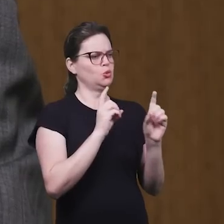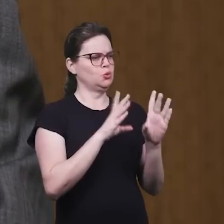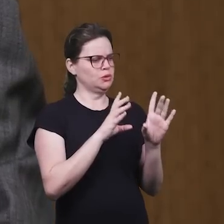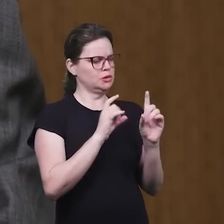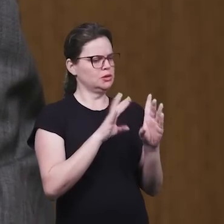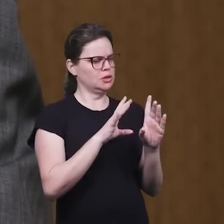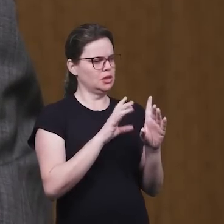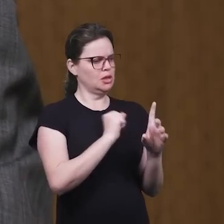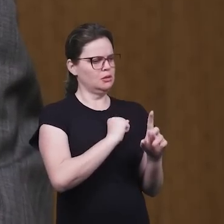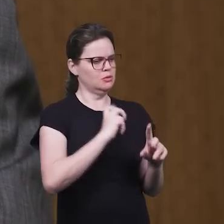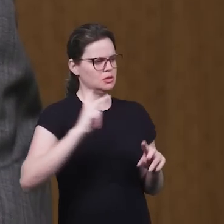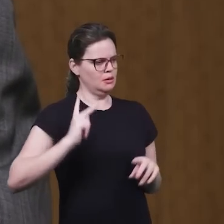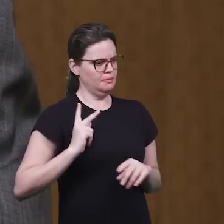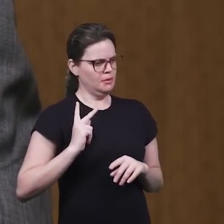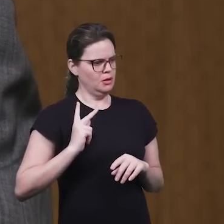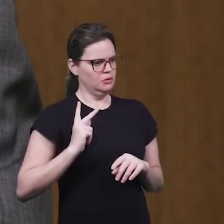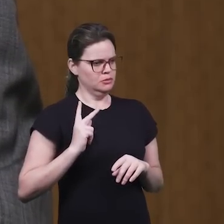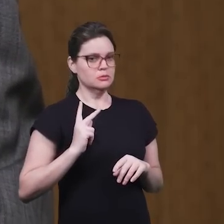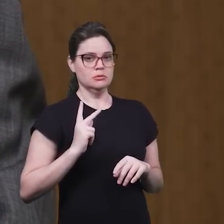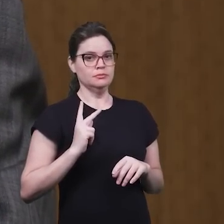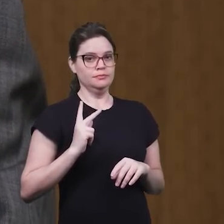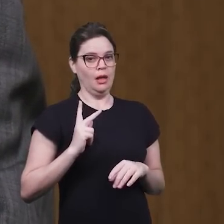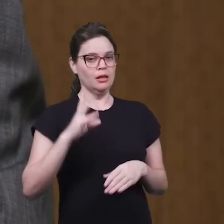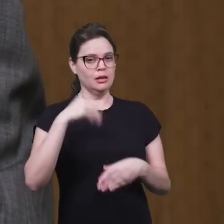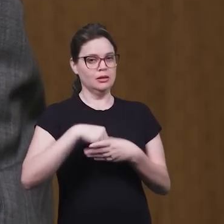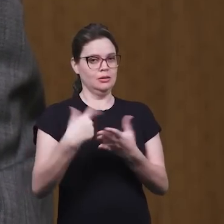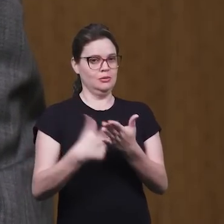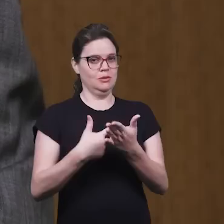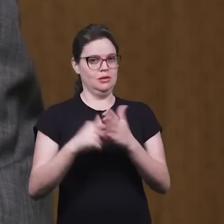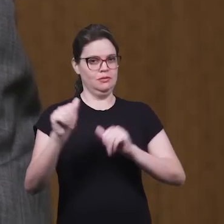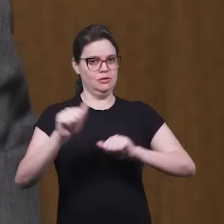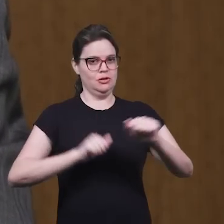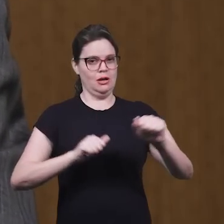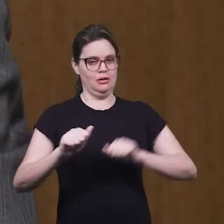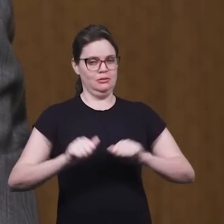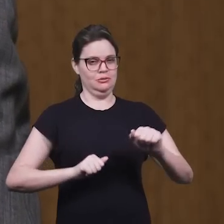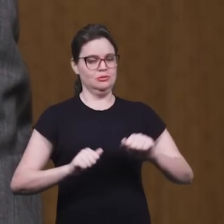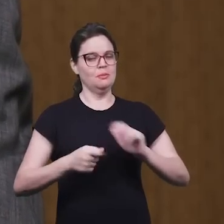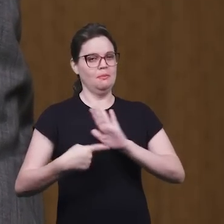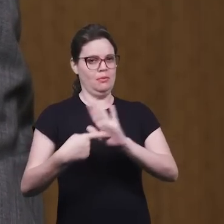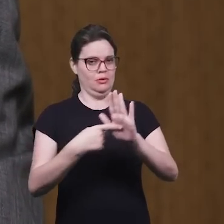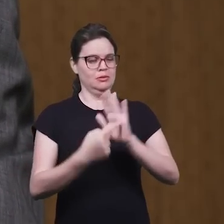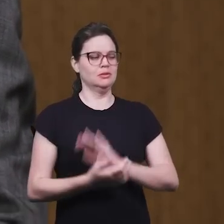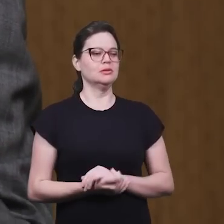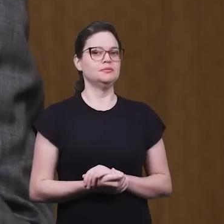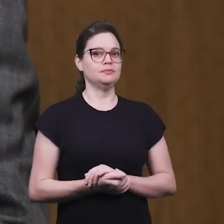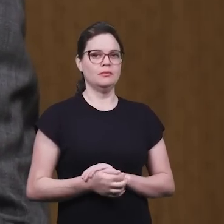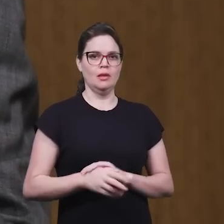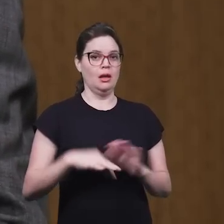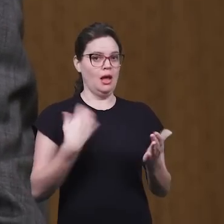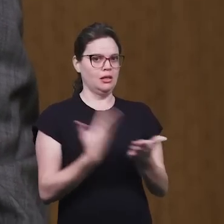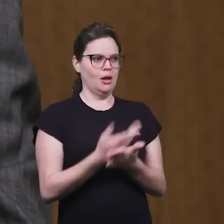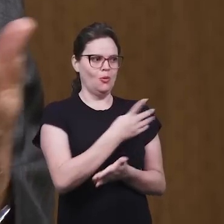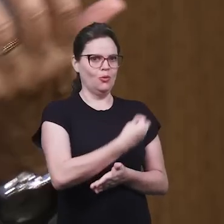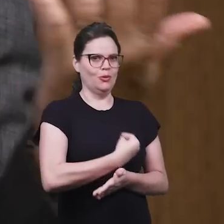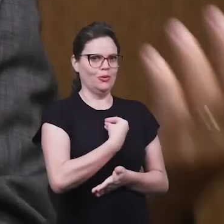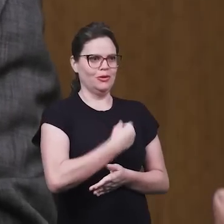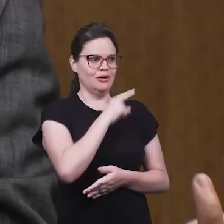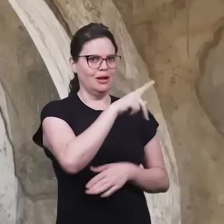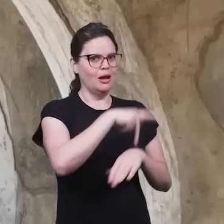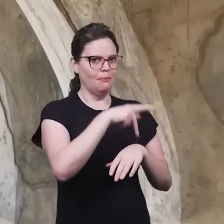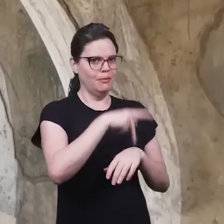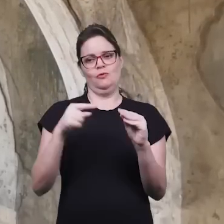que é a chamada doutrina dos apóstolos, está lá no livro de Atos dos Apóstolos e nas cartas dos apóstolos. Essa doutrina, ela já